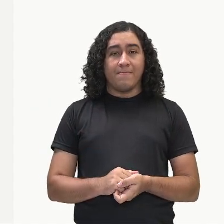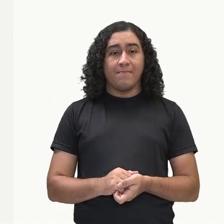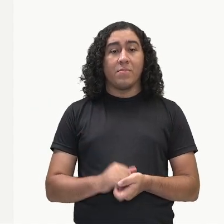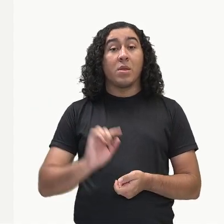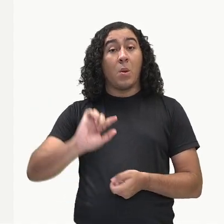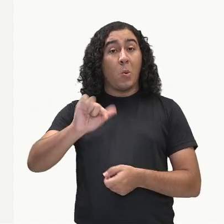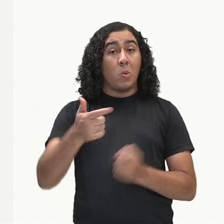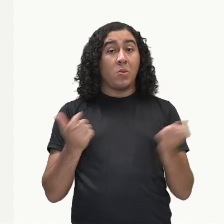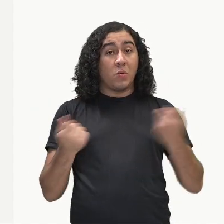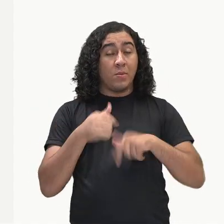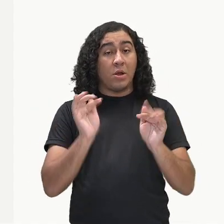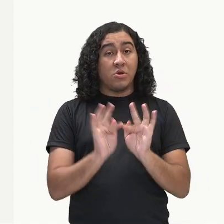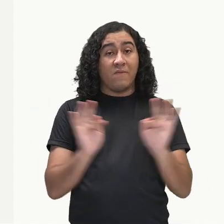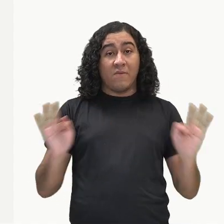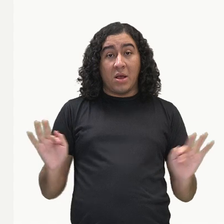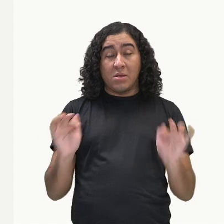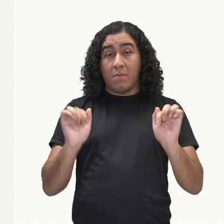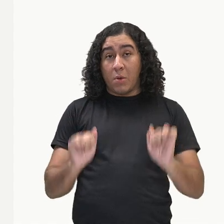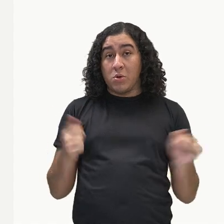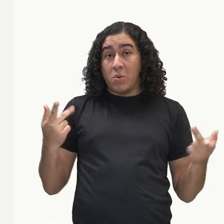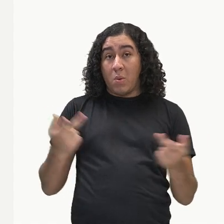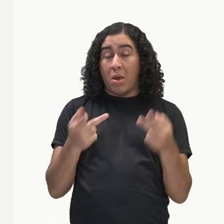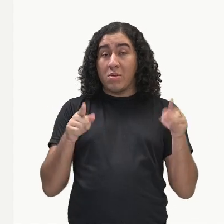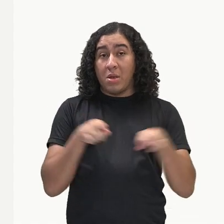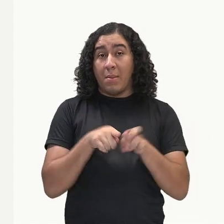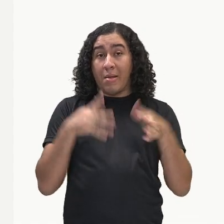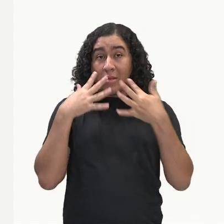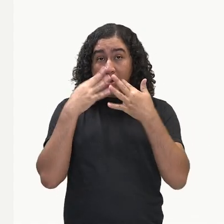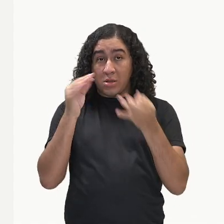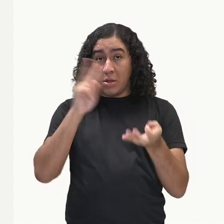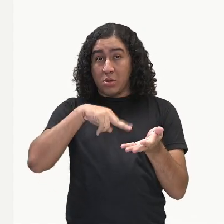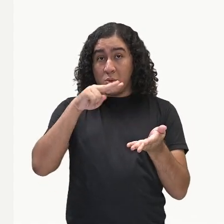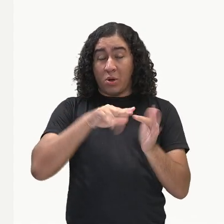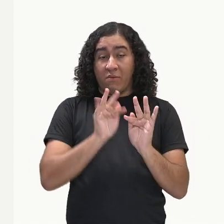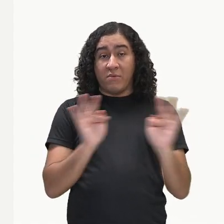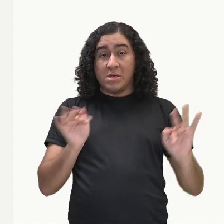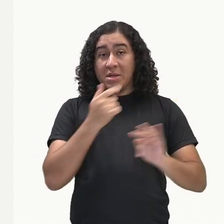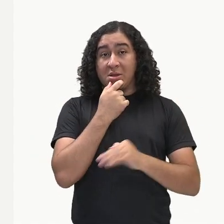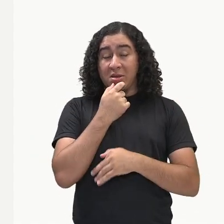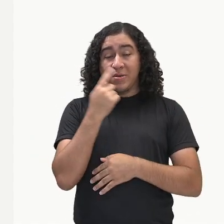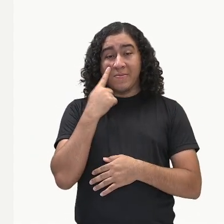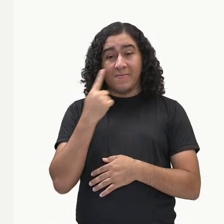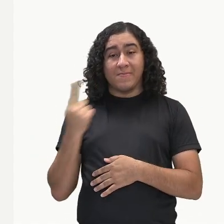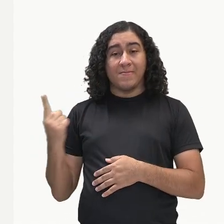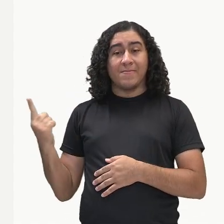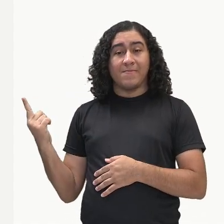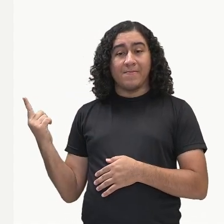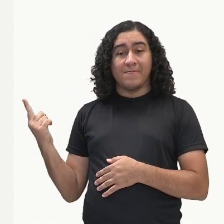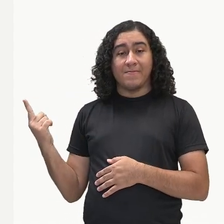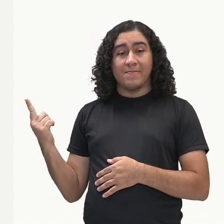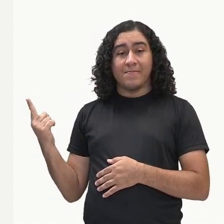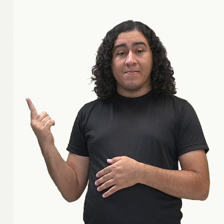Outra forma contraída que eu posso fazer agora é do verbo to be com not. They